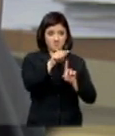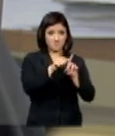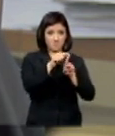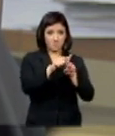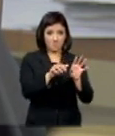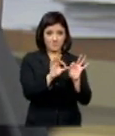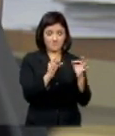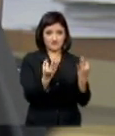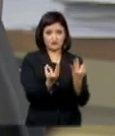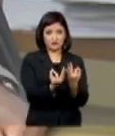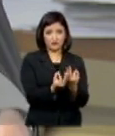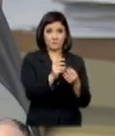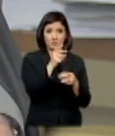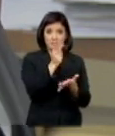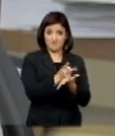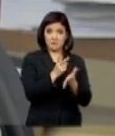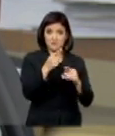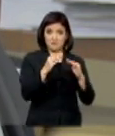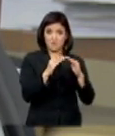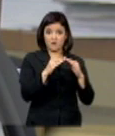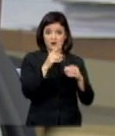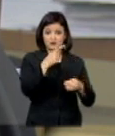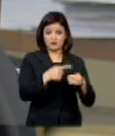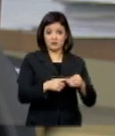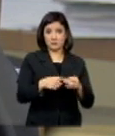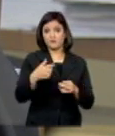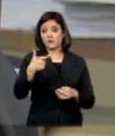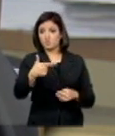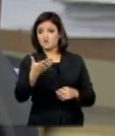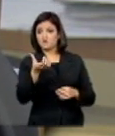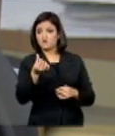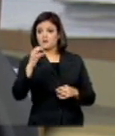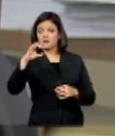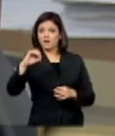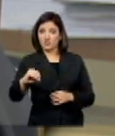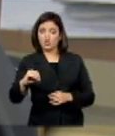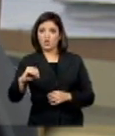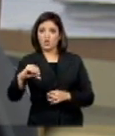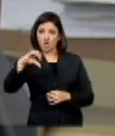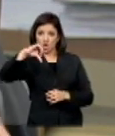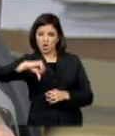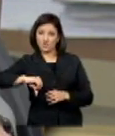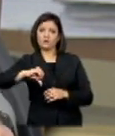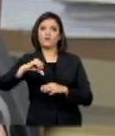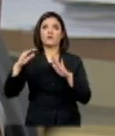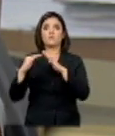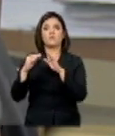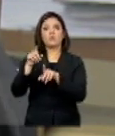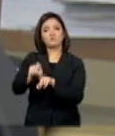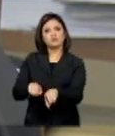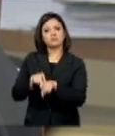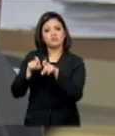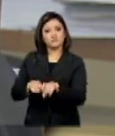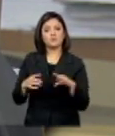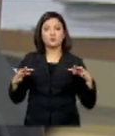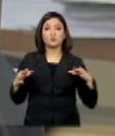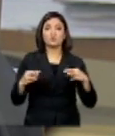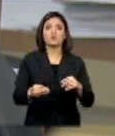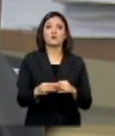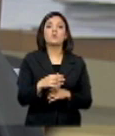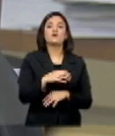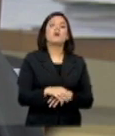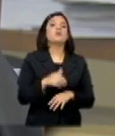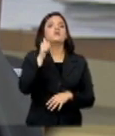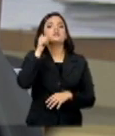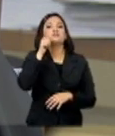urbana e 269 na zona rural no total sendo impulsionado as meninas e meninos